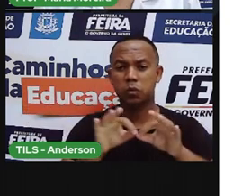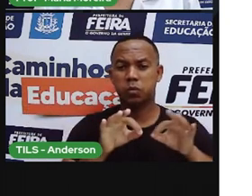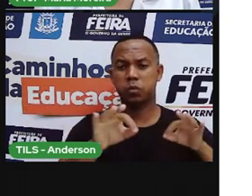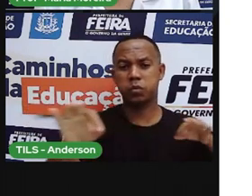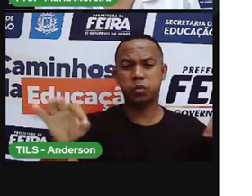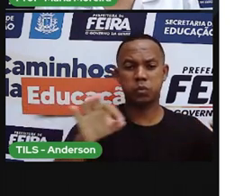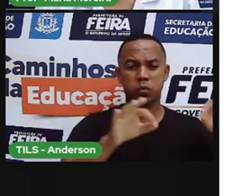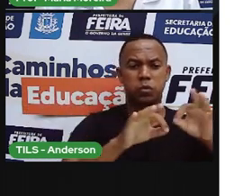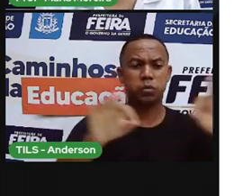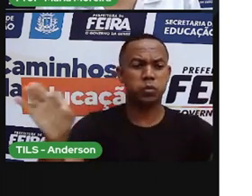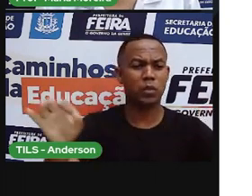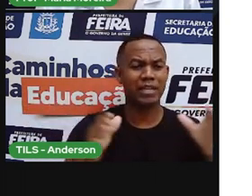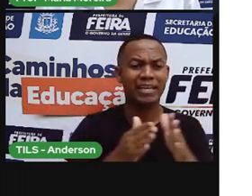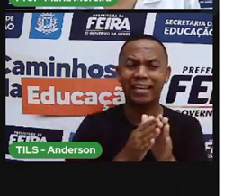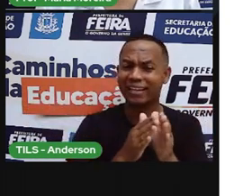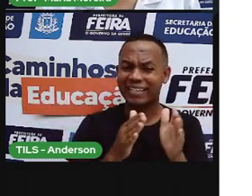510